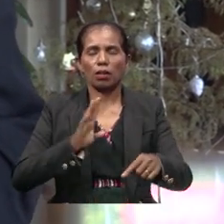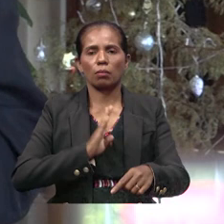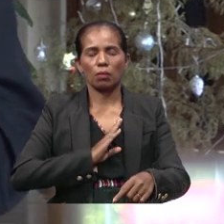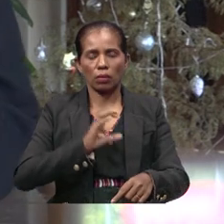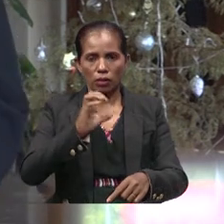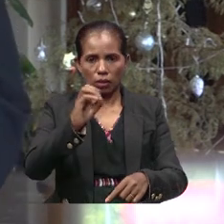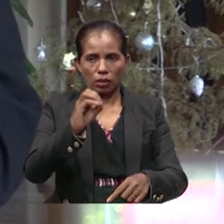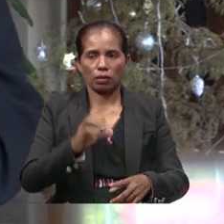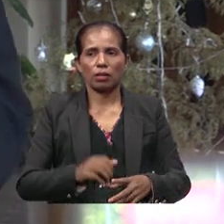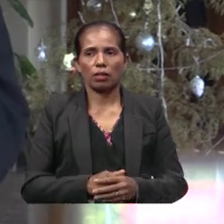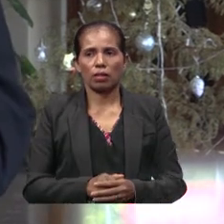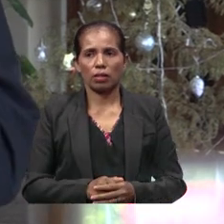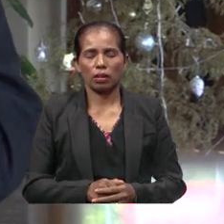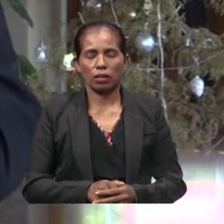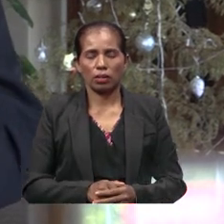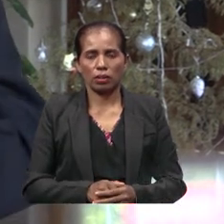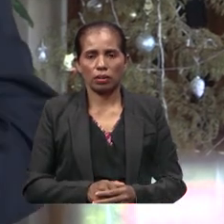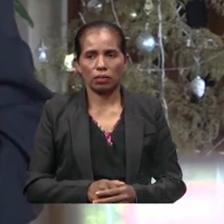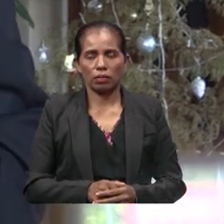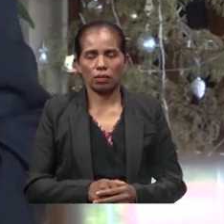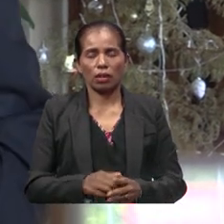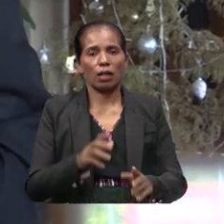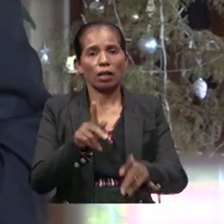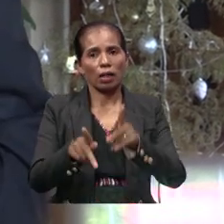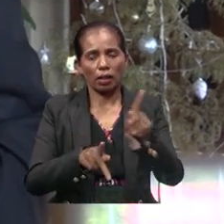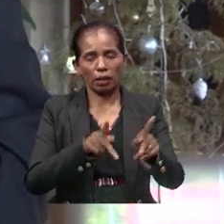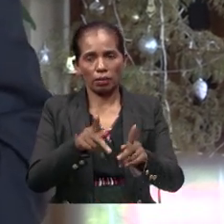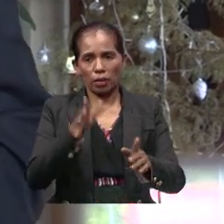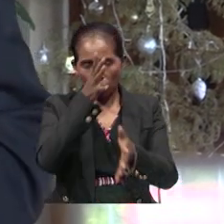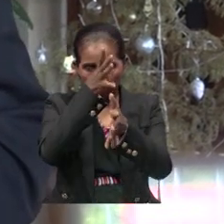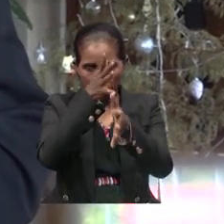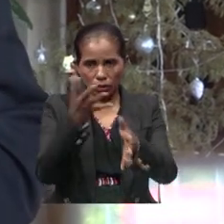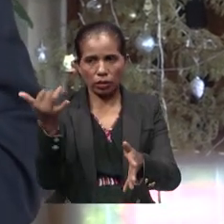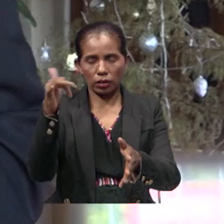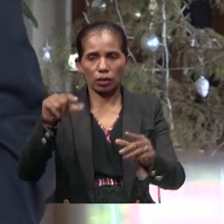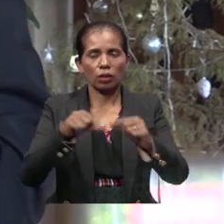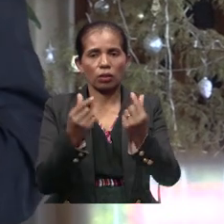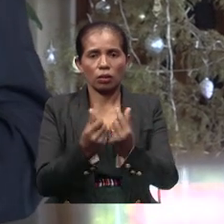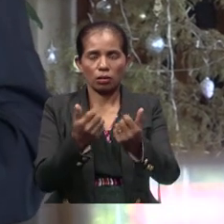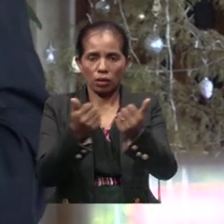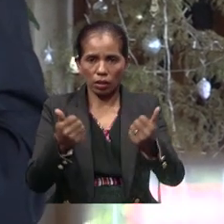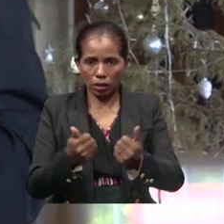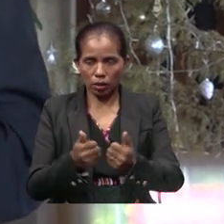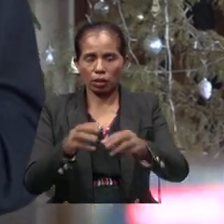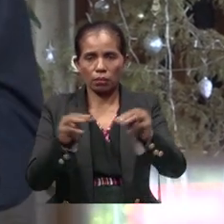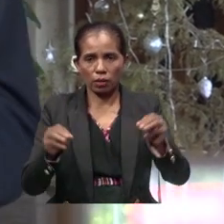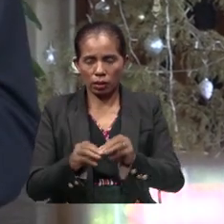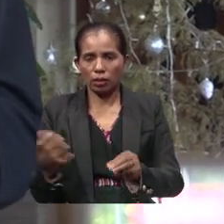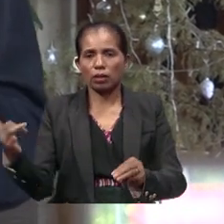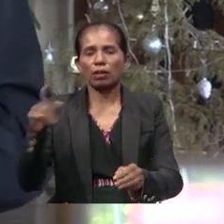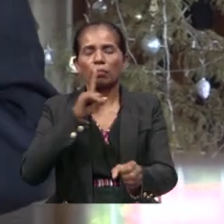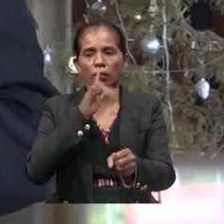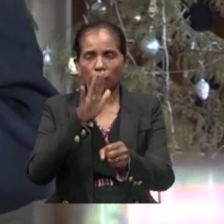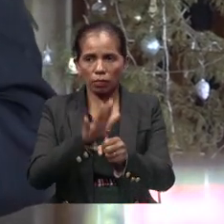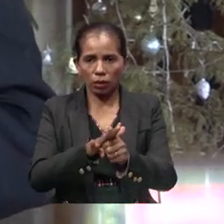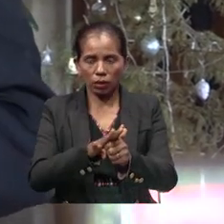a DNA em Sira, a tu, o grupo dos Artes Marciais, no Bairro de Sira, o juramento, por